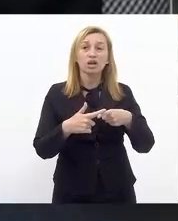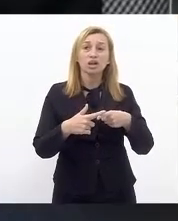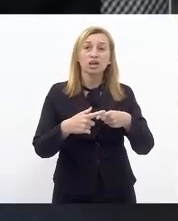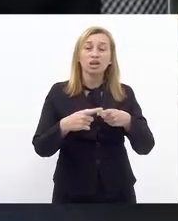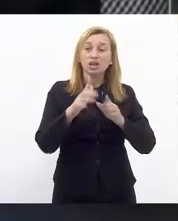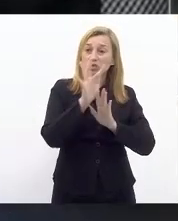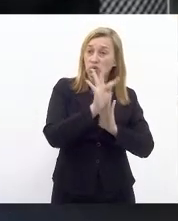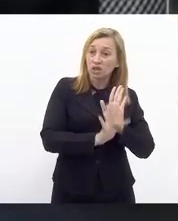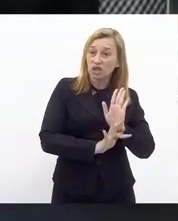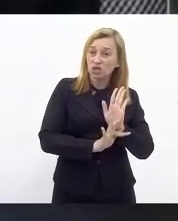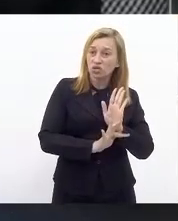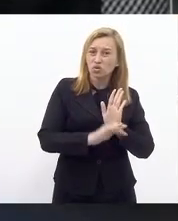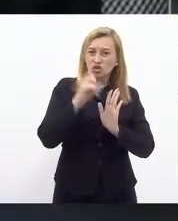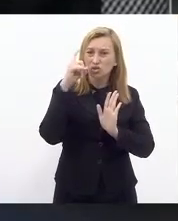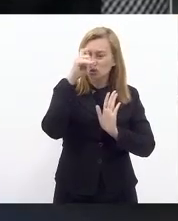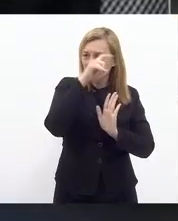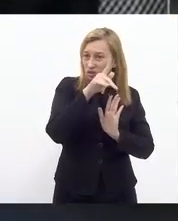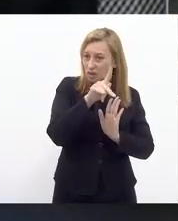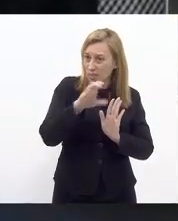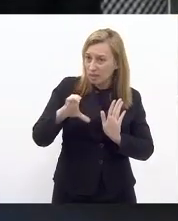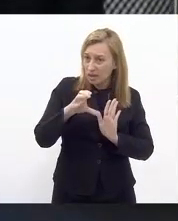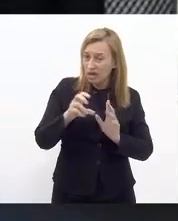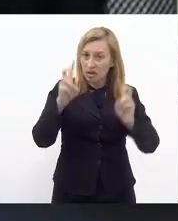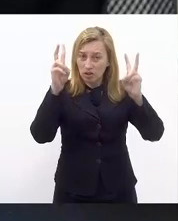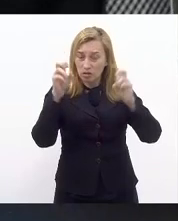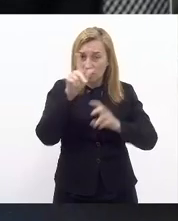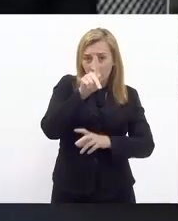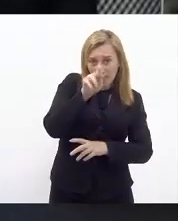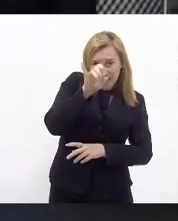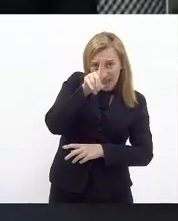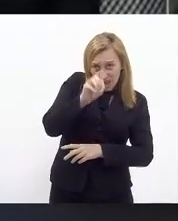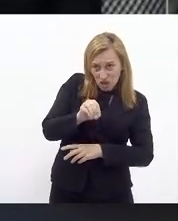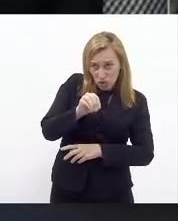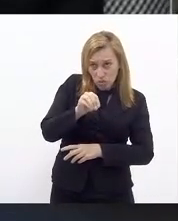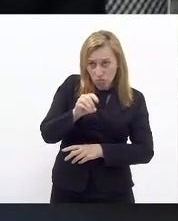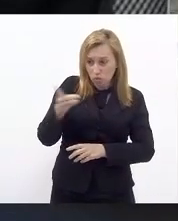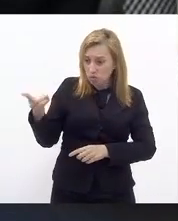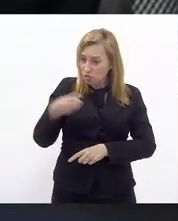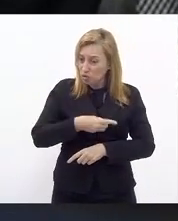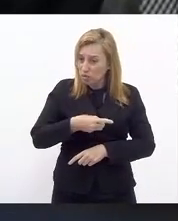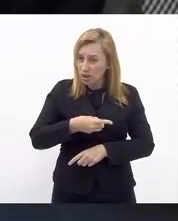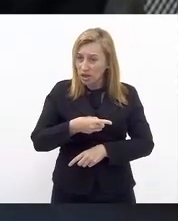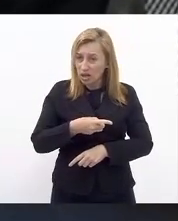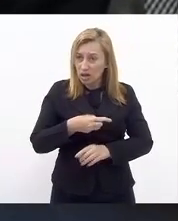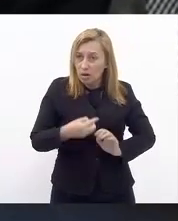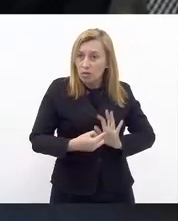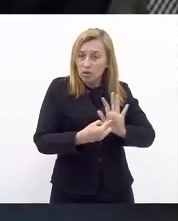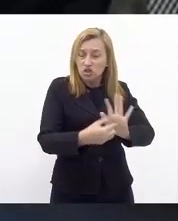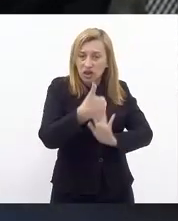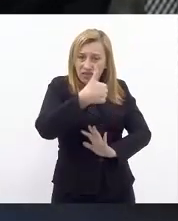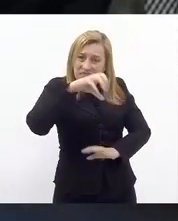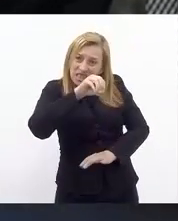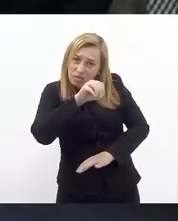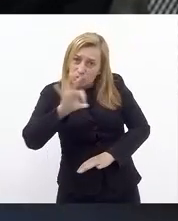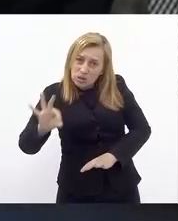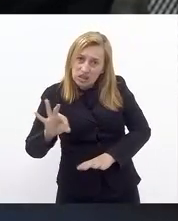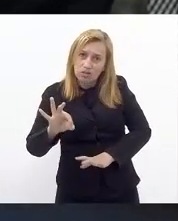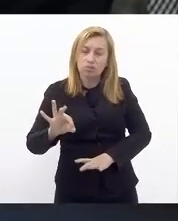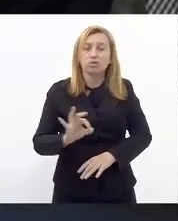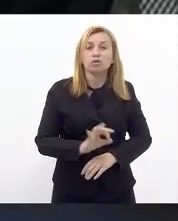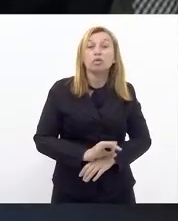no texto turno da PEC que era a questão do pedágio e quando vem para cá apontava 100%